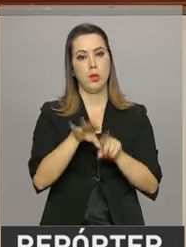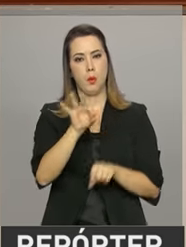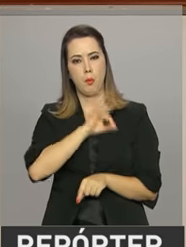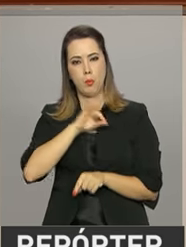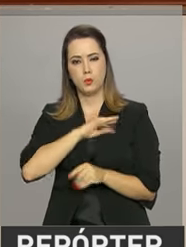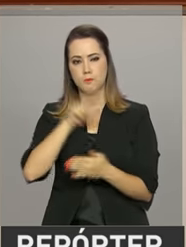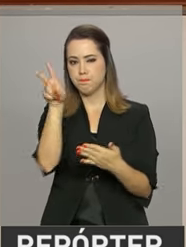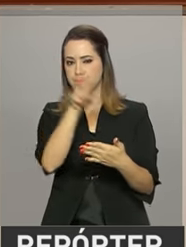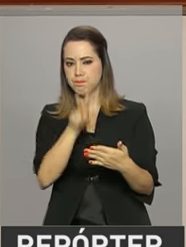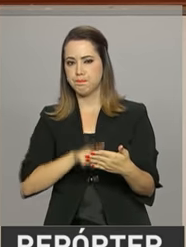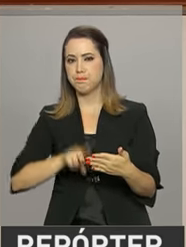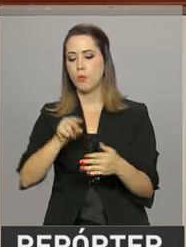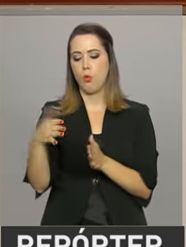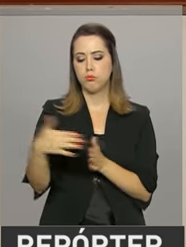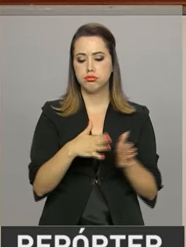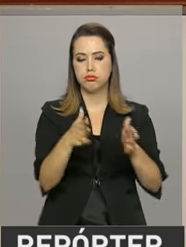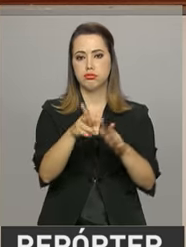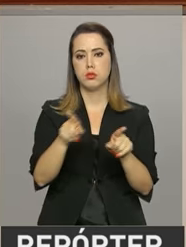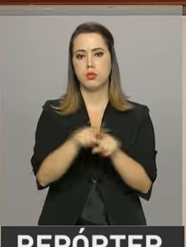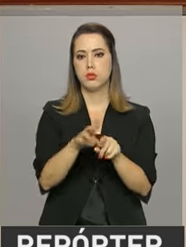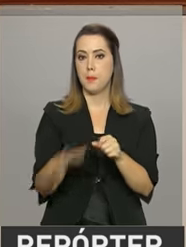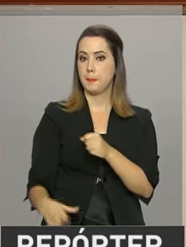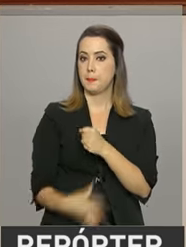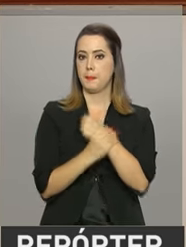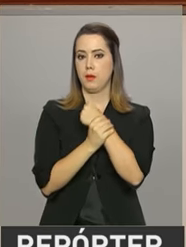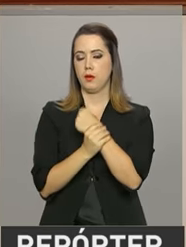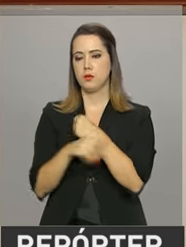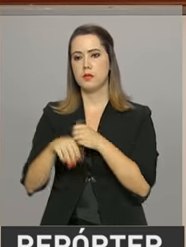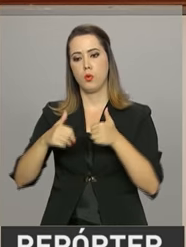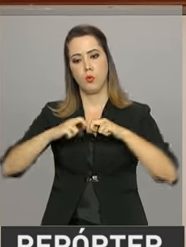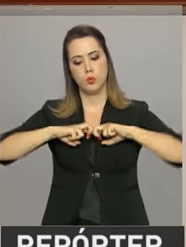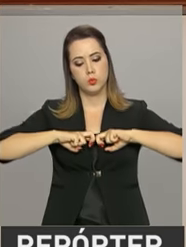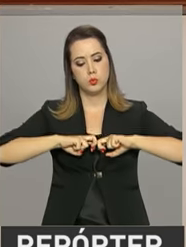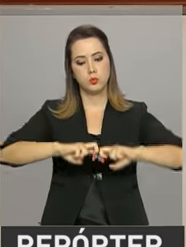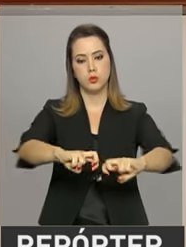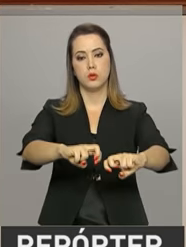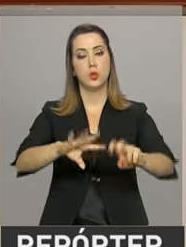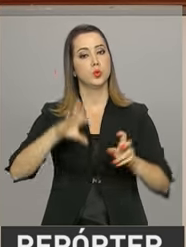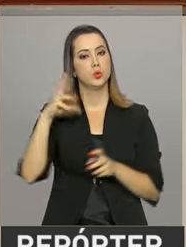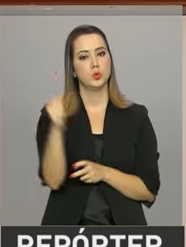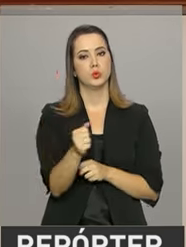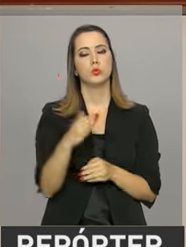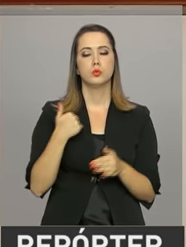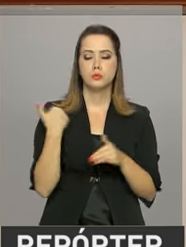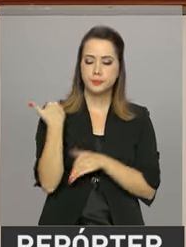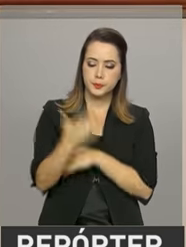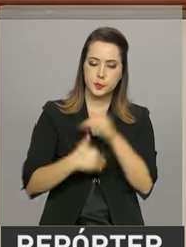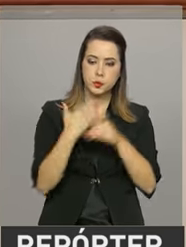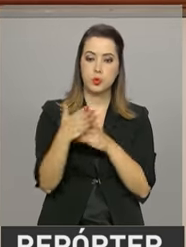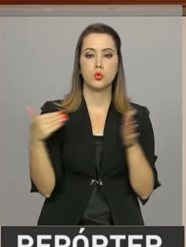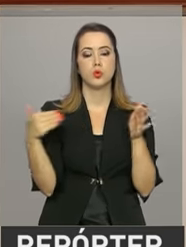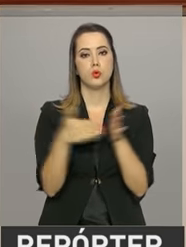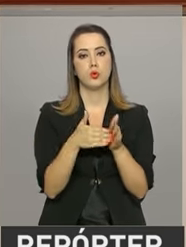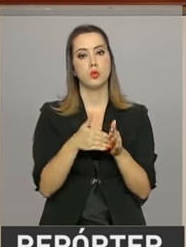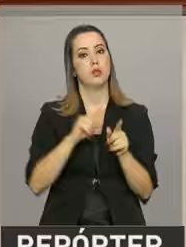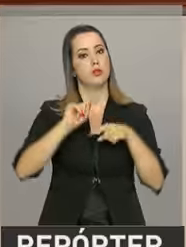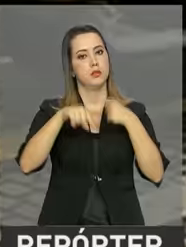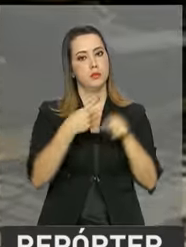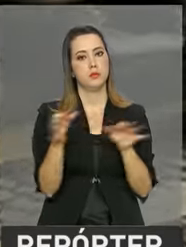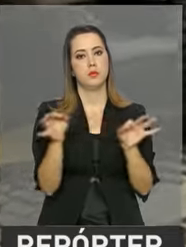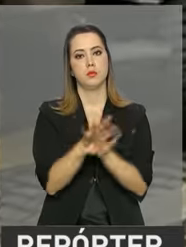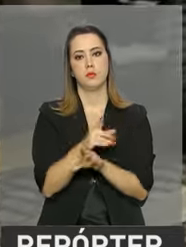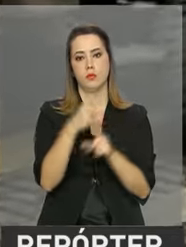em vias, segurança de estações ferroviárias. Então, tudo isso será mantido até depois dos